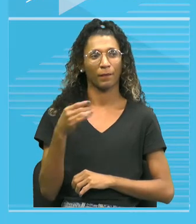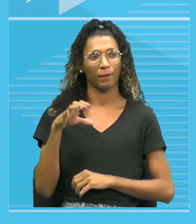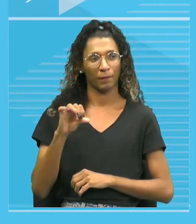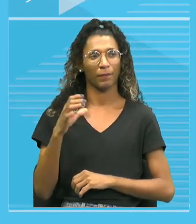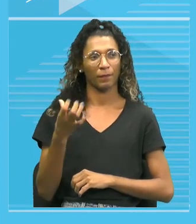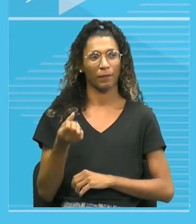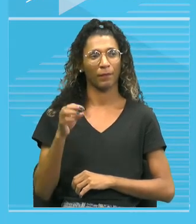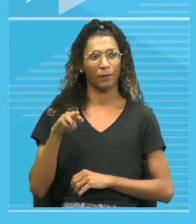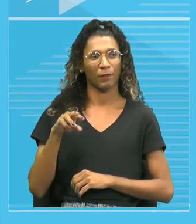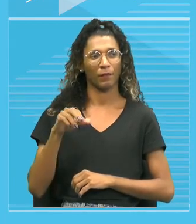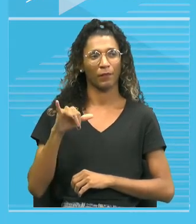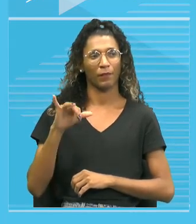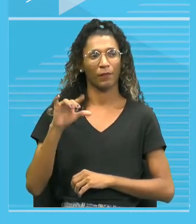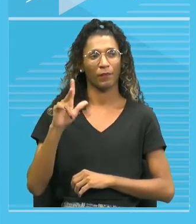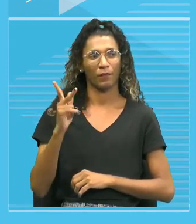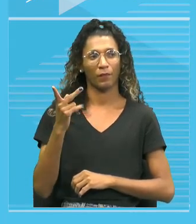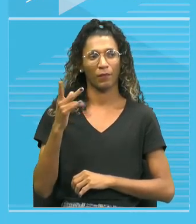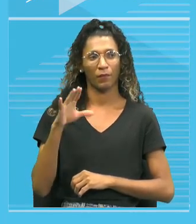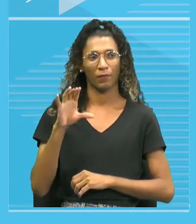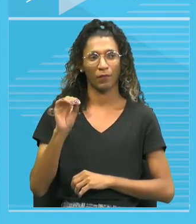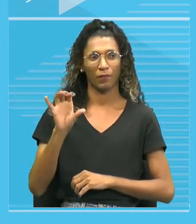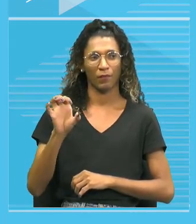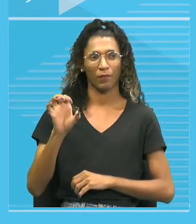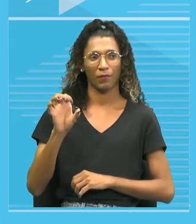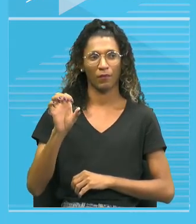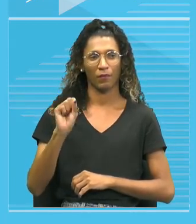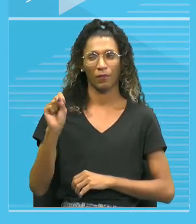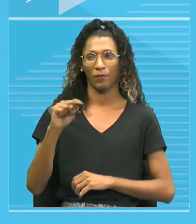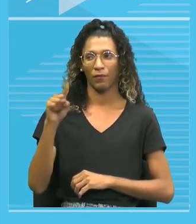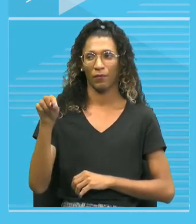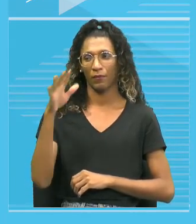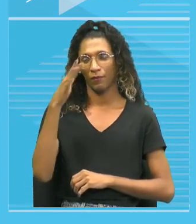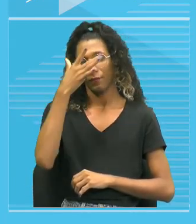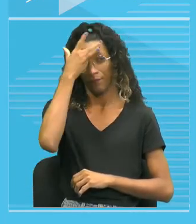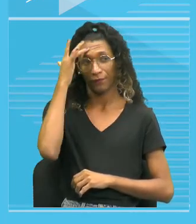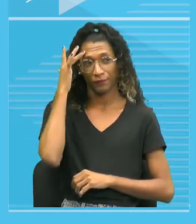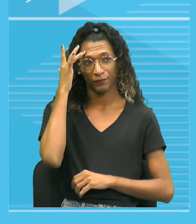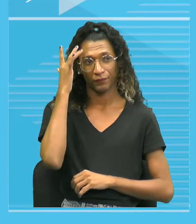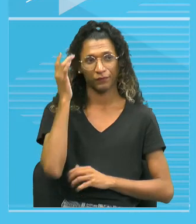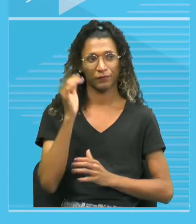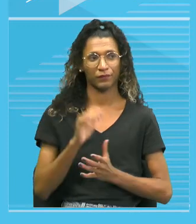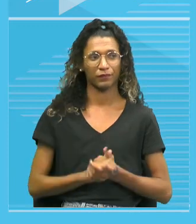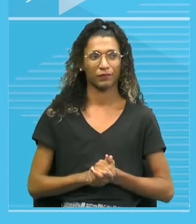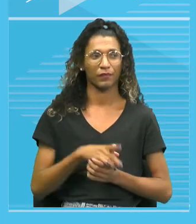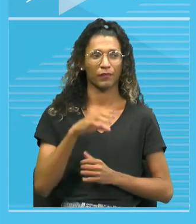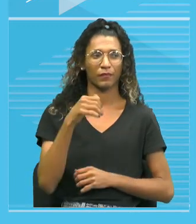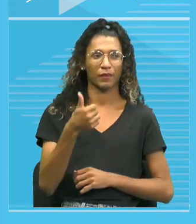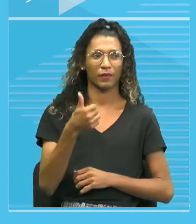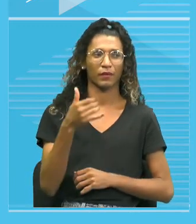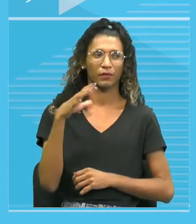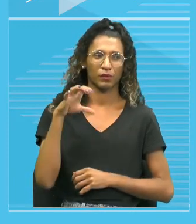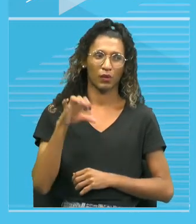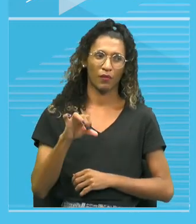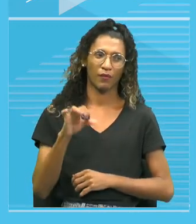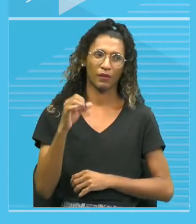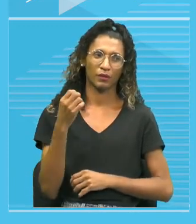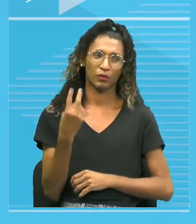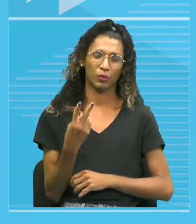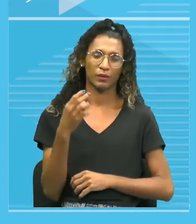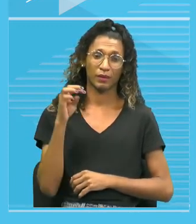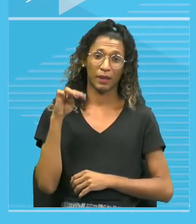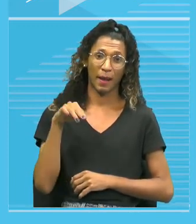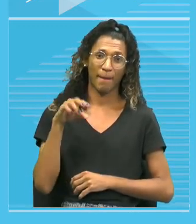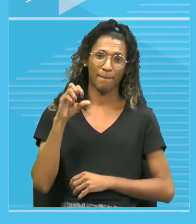60,3. É claro que nós estamos falando aí, tá certo, de 192 milhões,